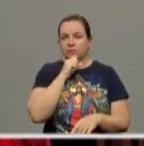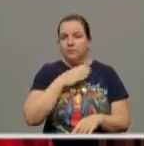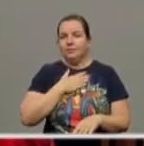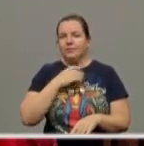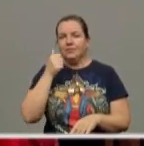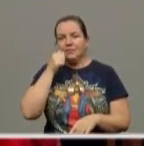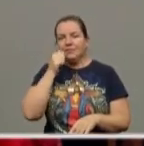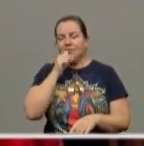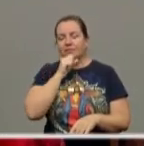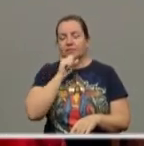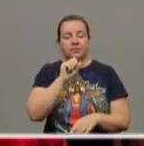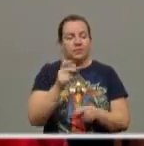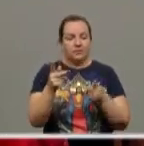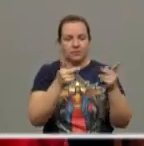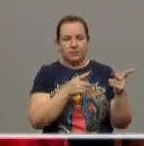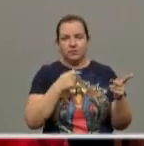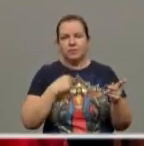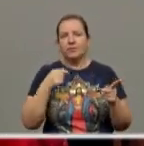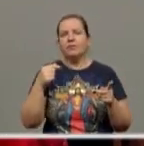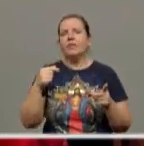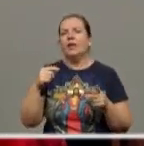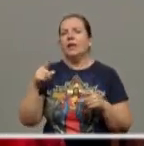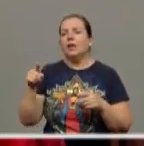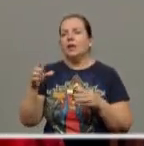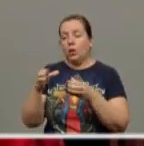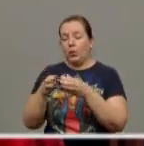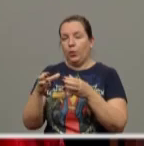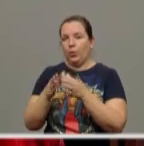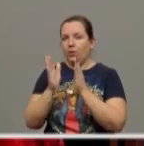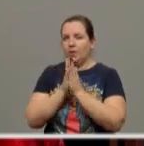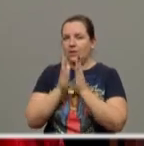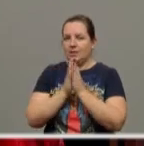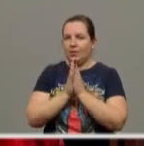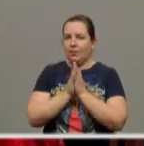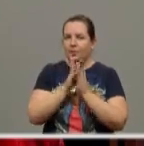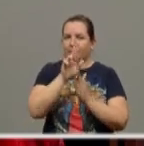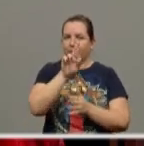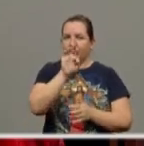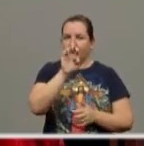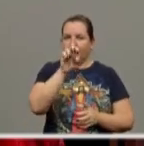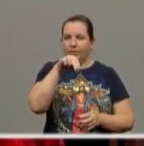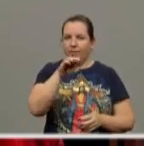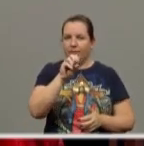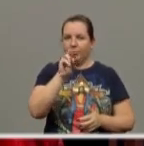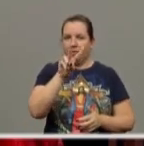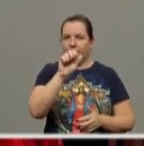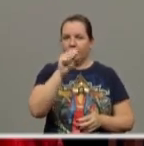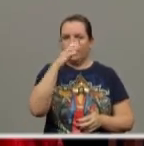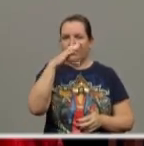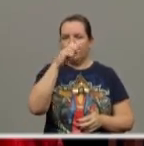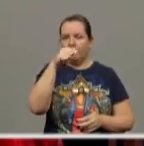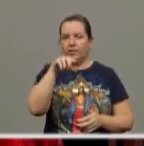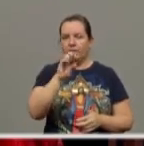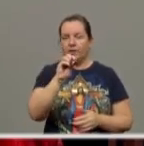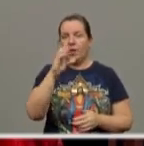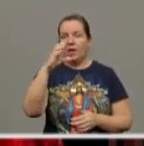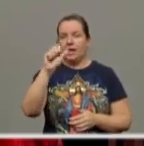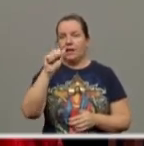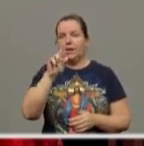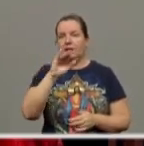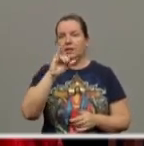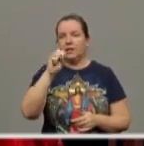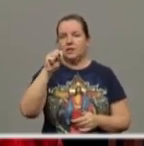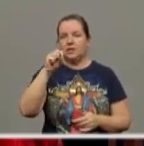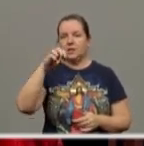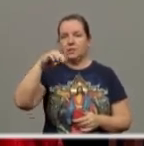da Renovação Carismática. Não conhecia naquele tempo, em 87, né? O tempo forte de oração, aquele tempo